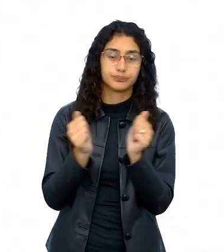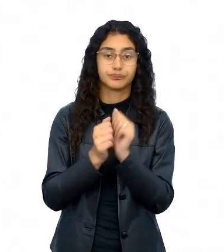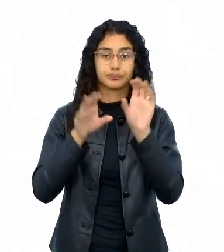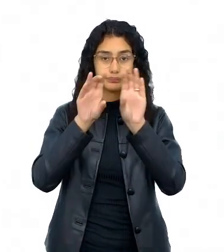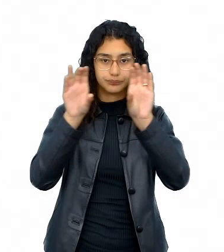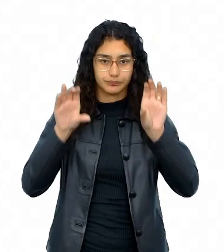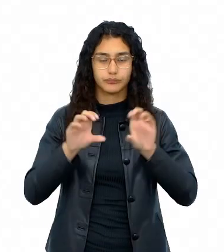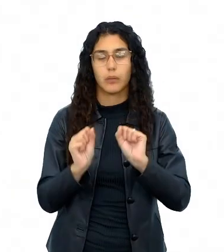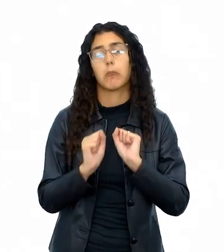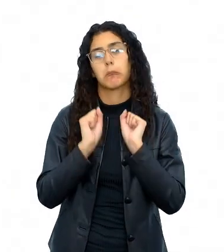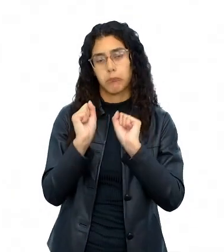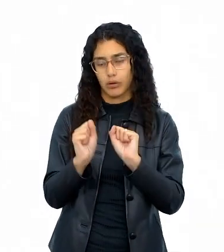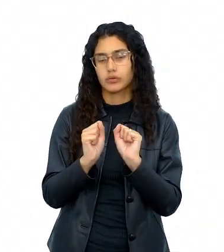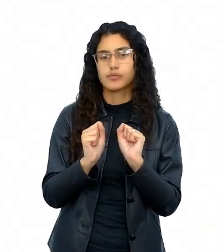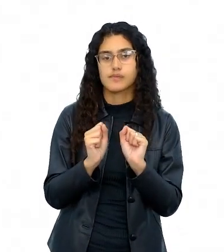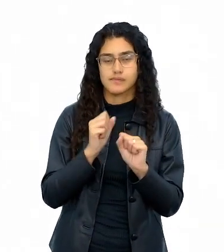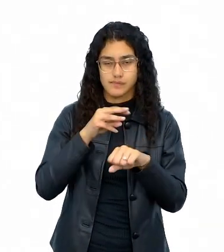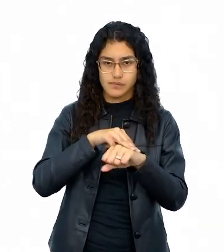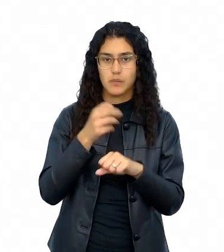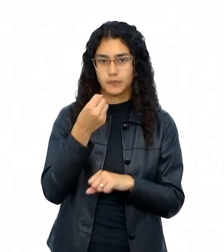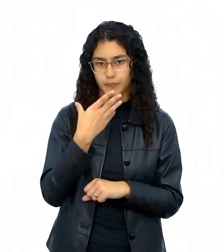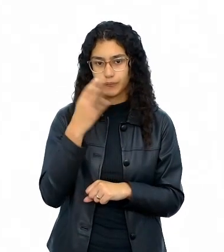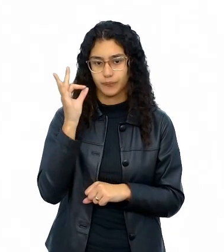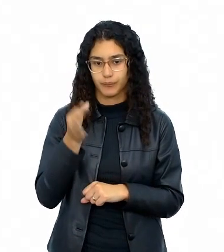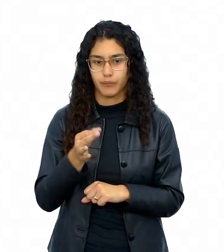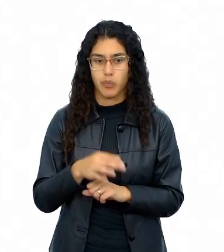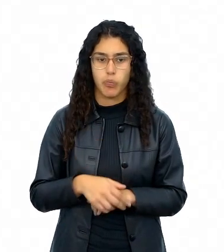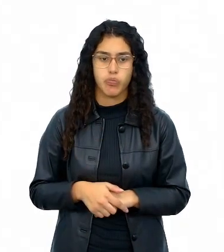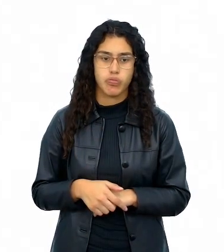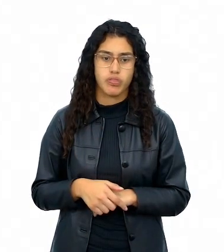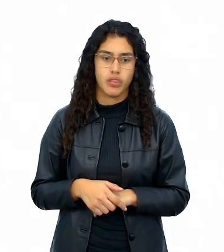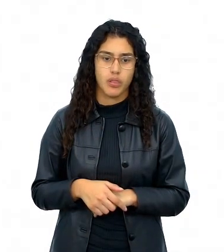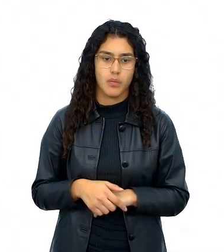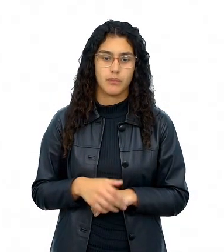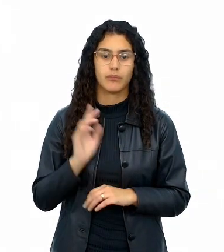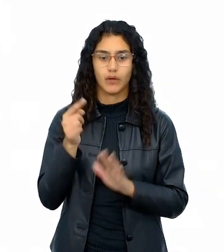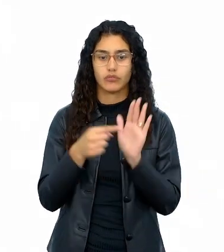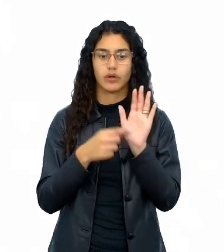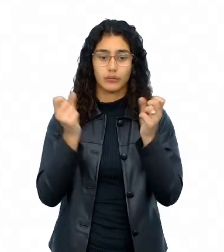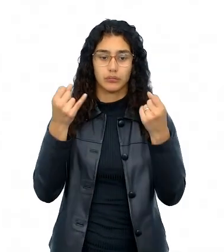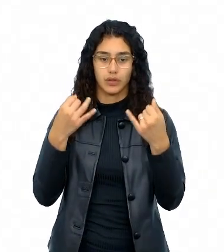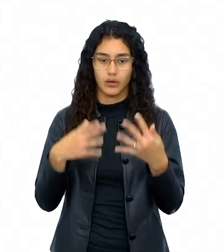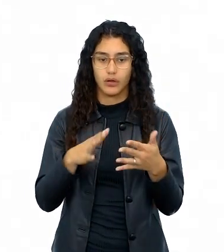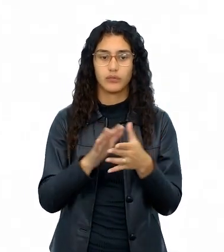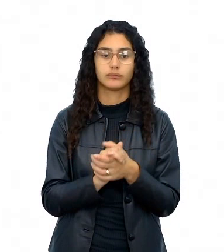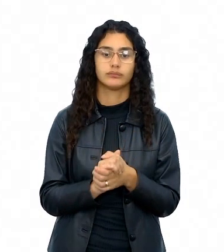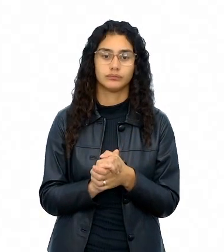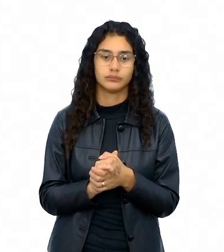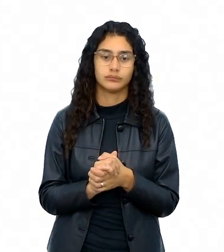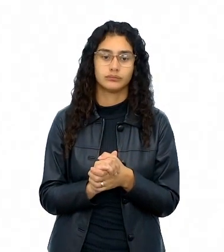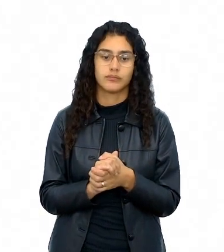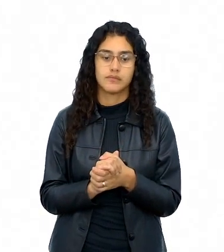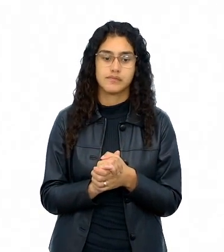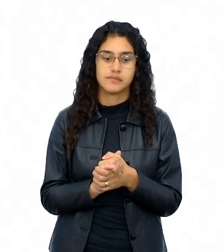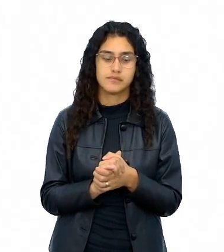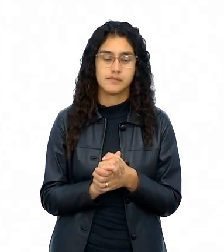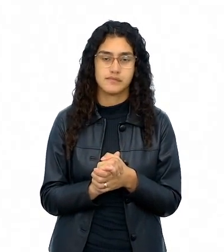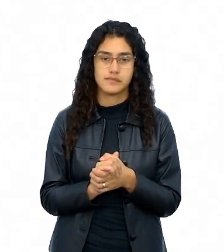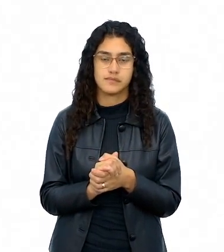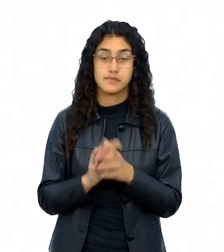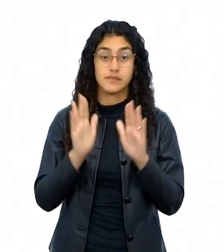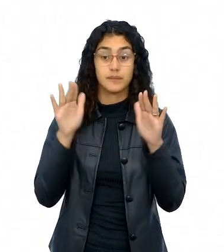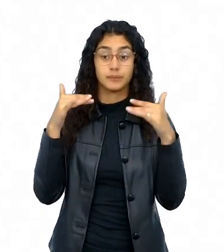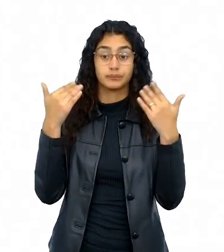o fluxograma, esse é um bom momento. Esses eu já falei, que era para mostrar, né, as figuras.